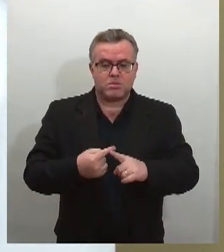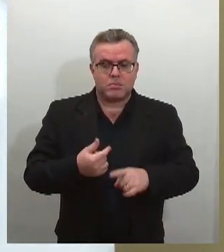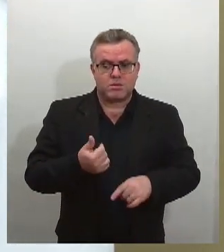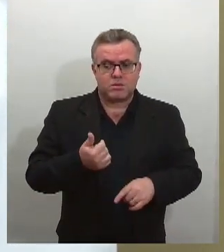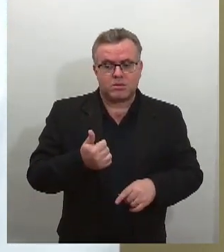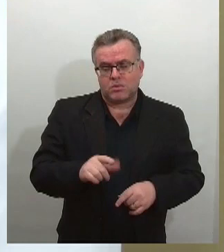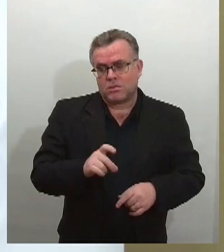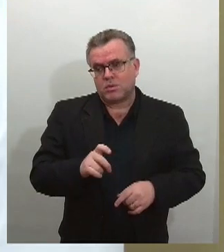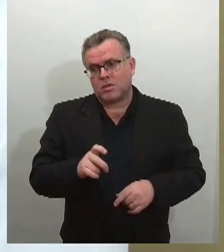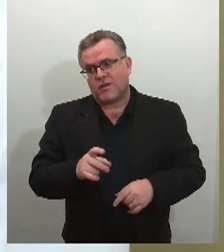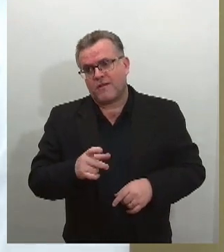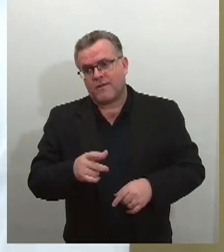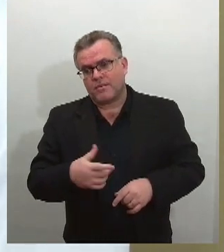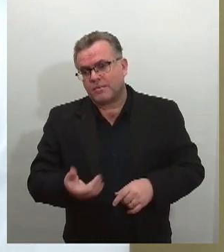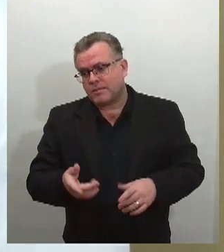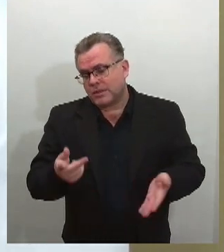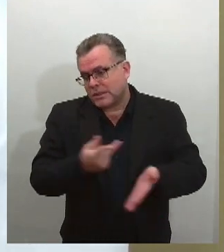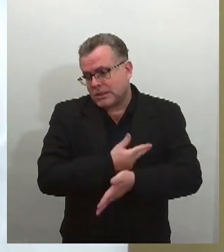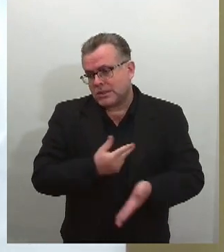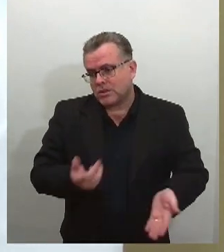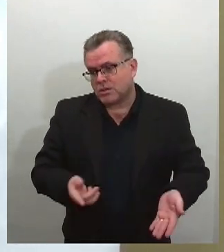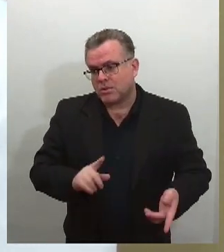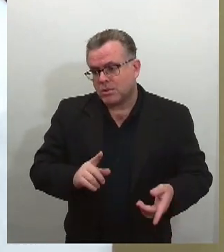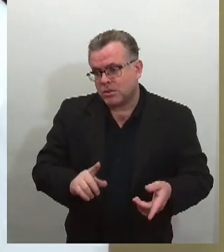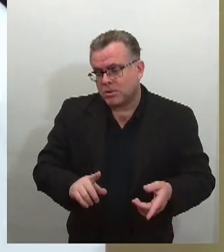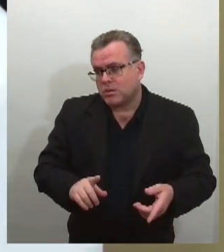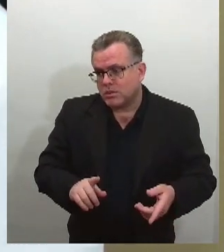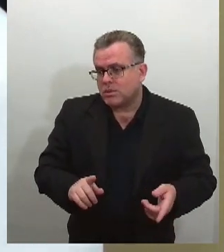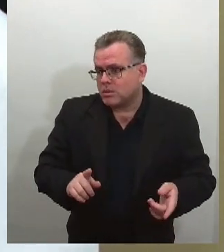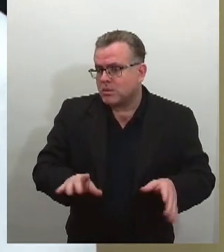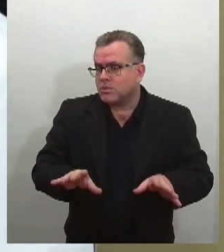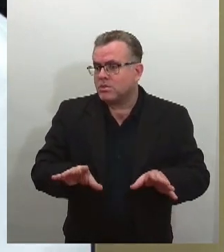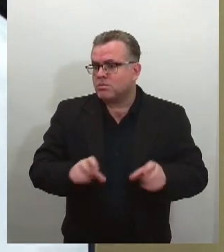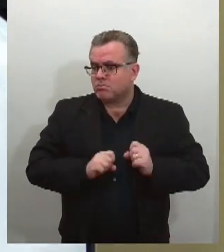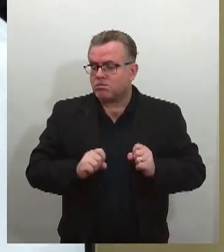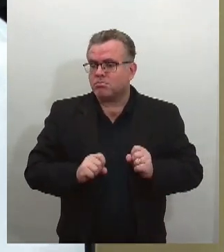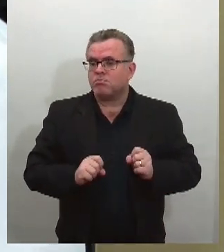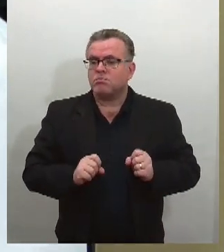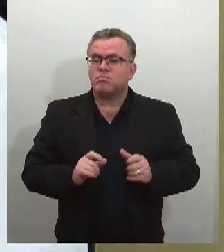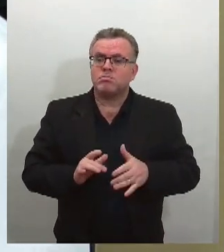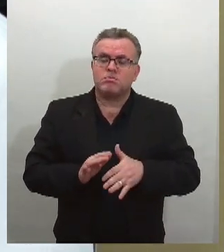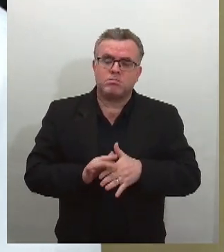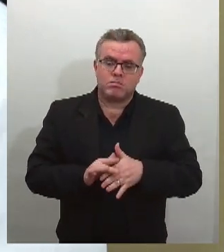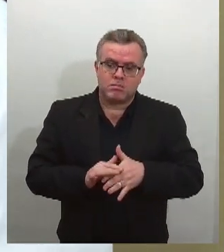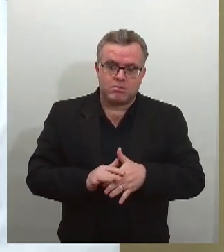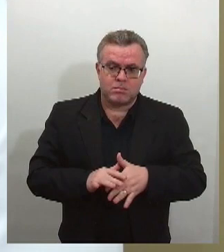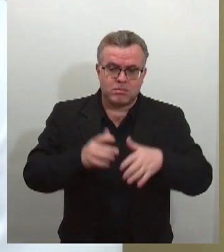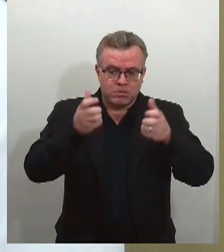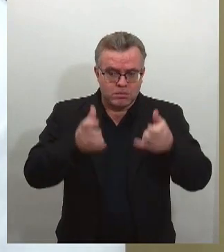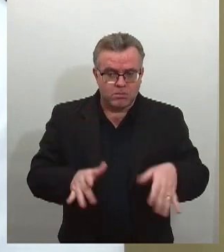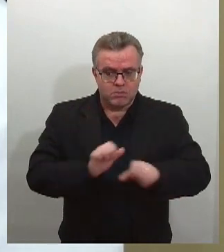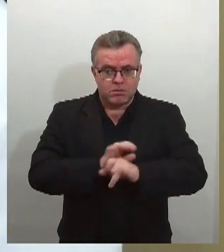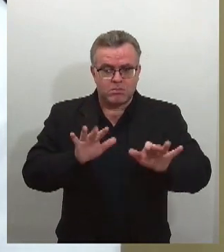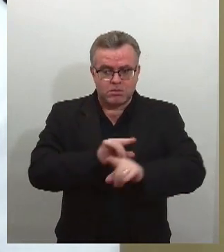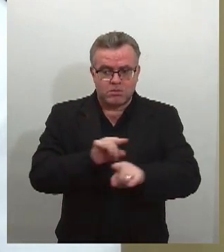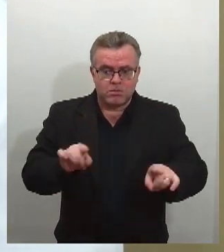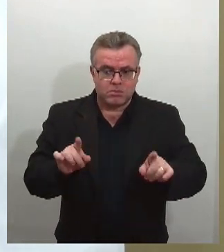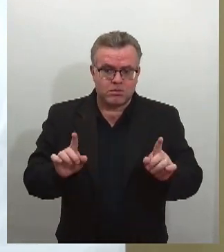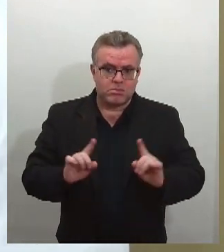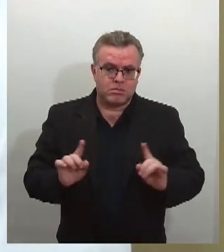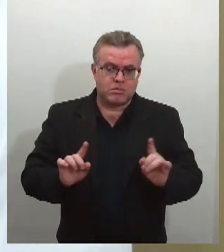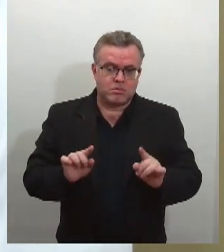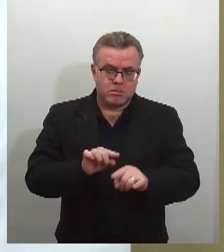algumas mulheres. E é uma situação que não é tão esclarecida para a população. As mulheres não sabem muito